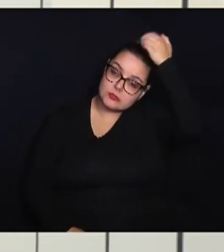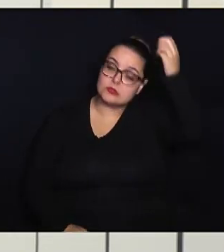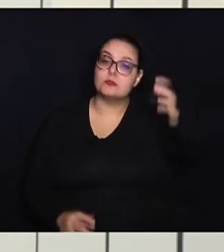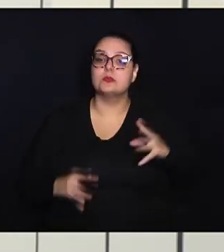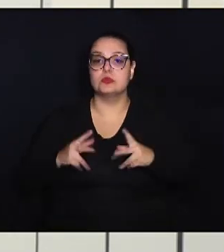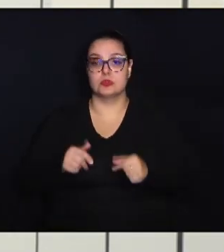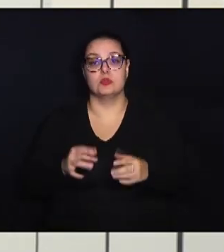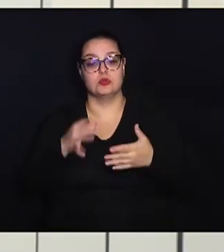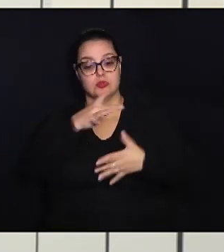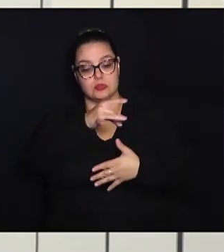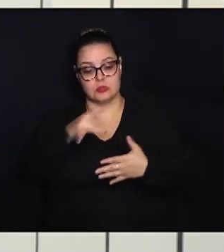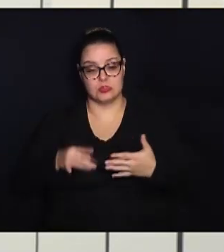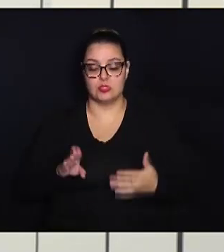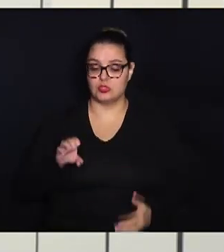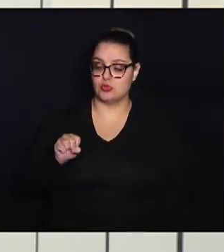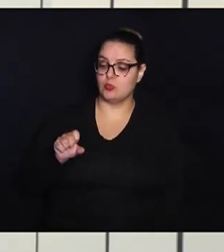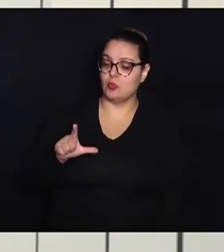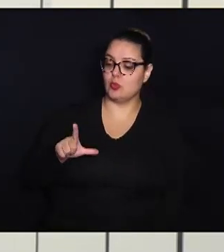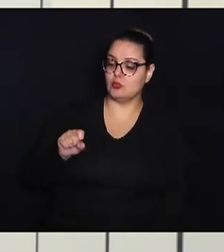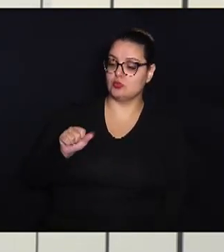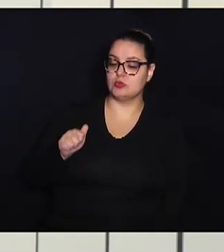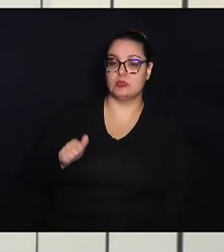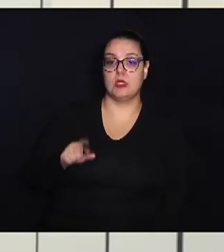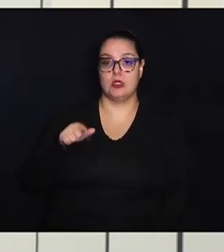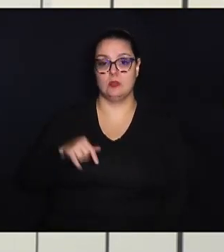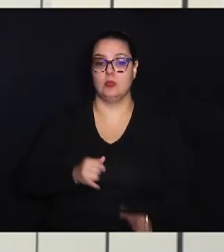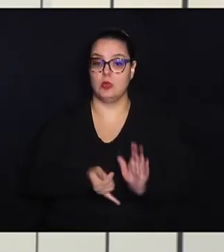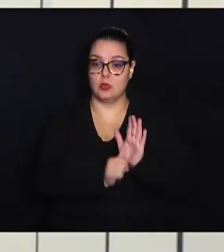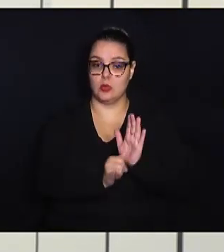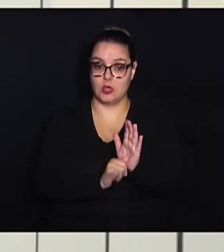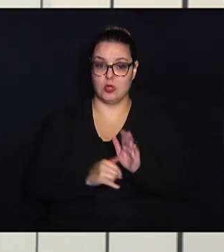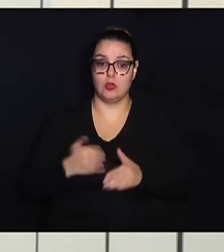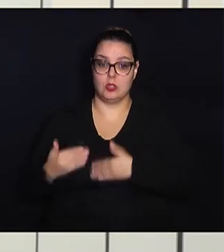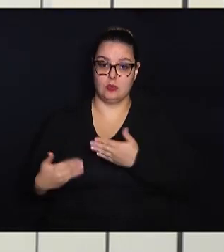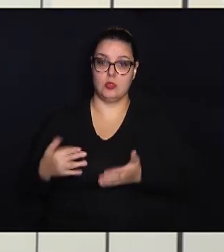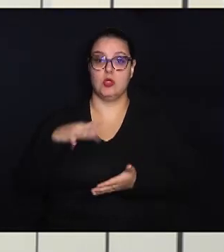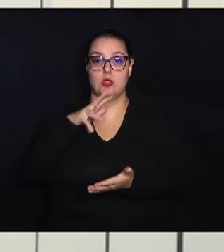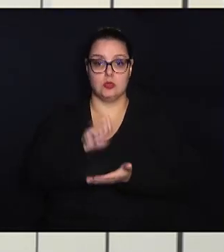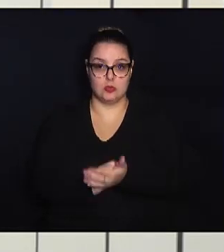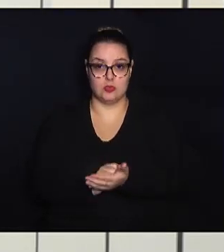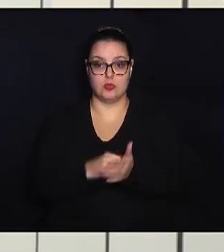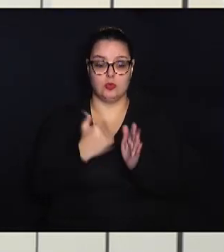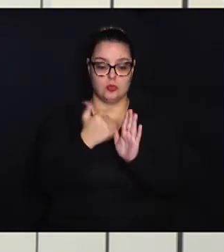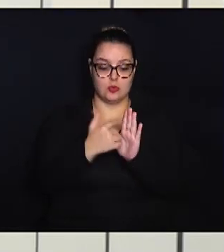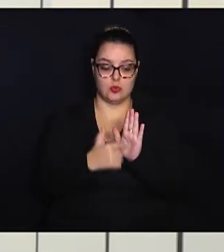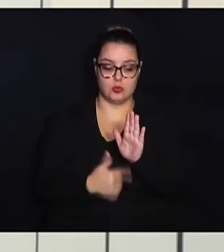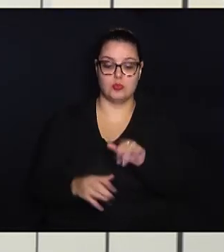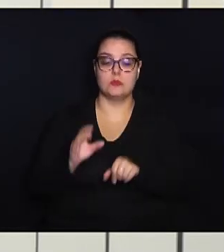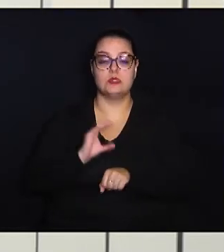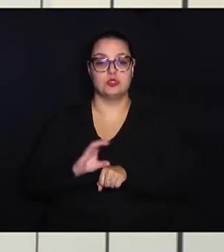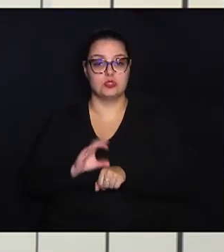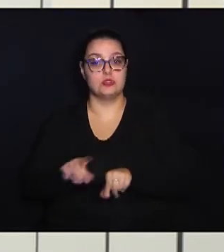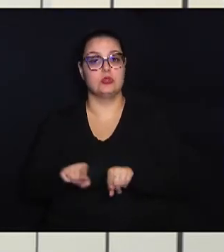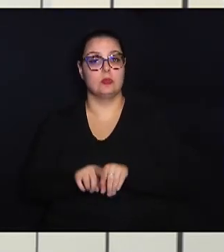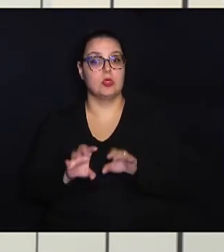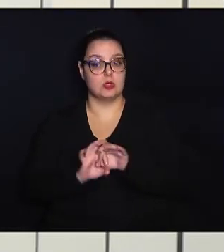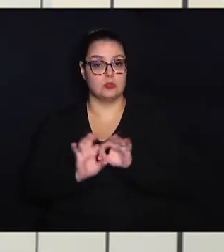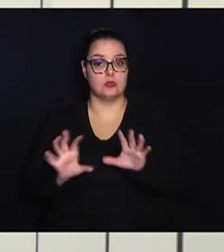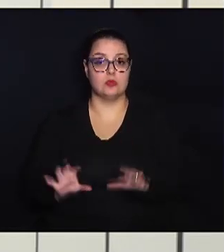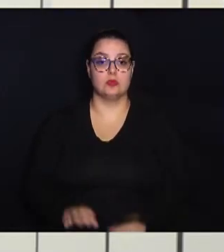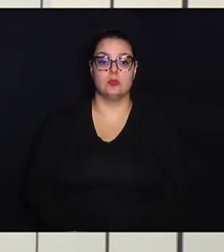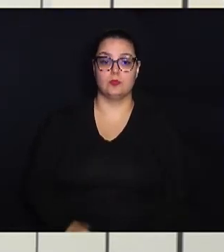bolsas estão no edital o processo de inscrição e a lista do dos cursos também estão disponíveis no